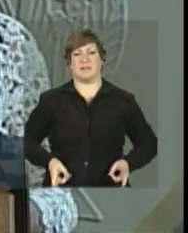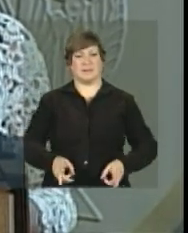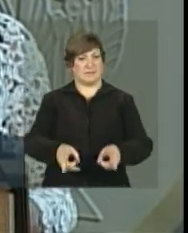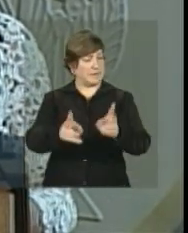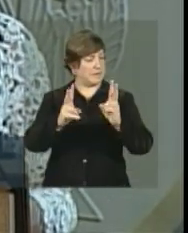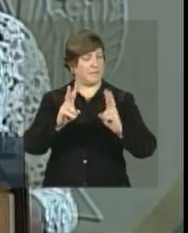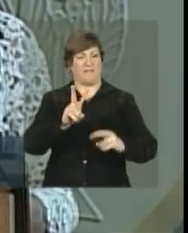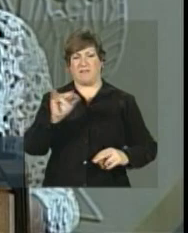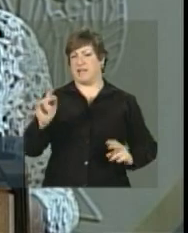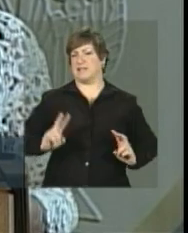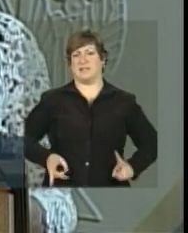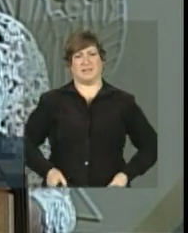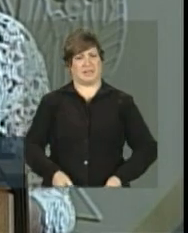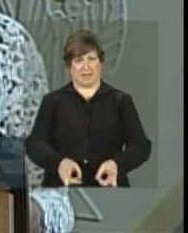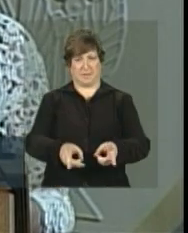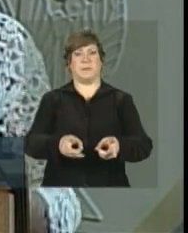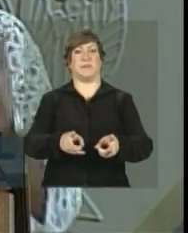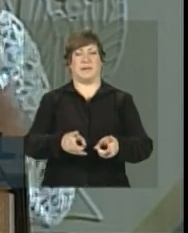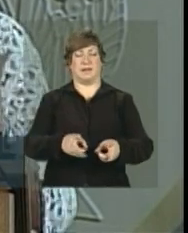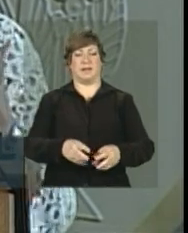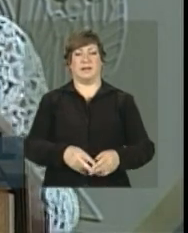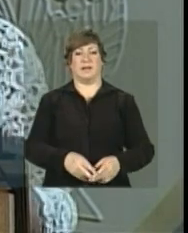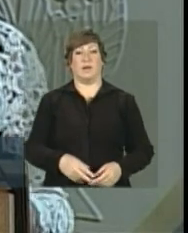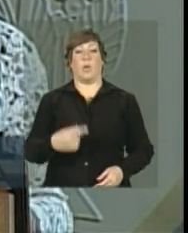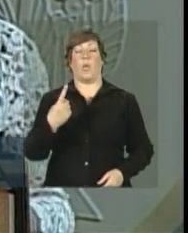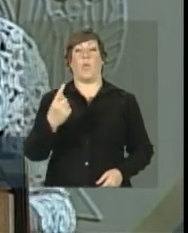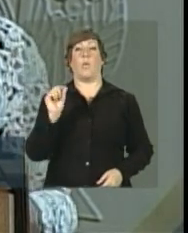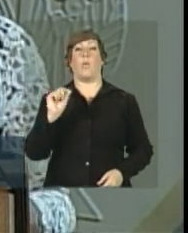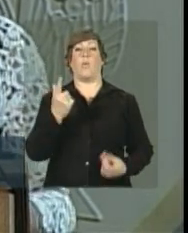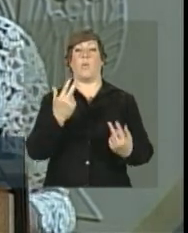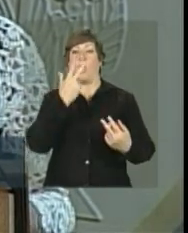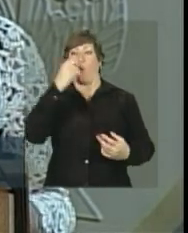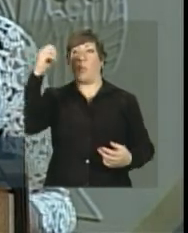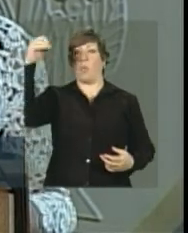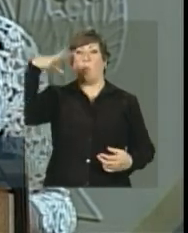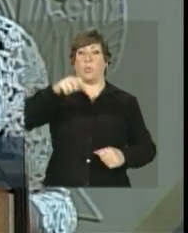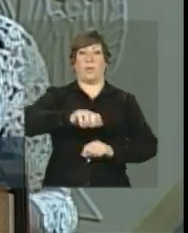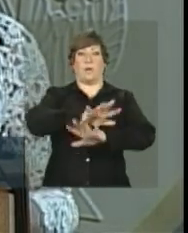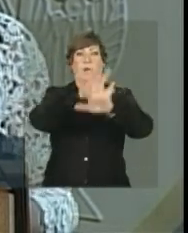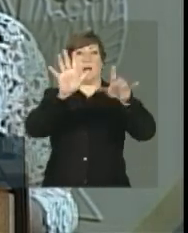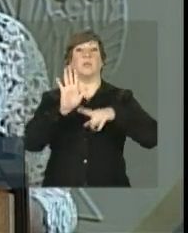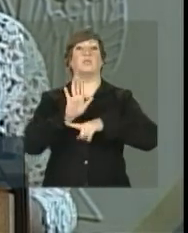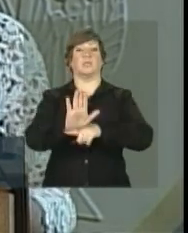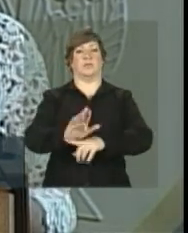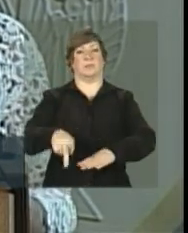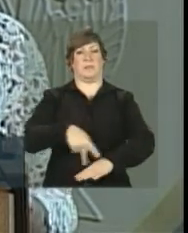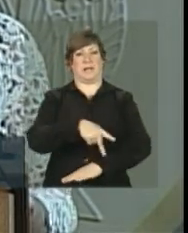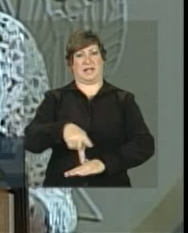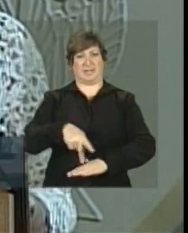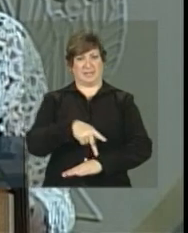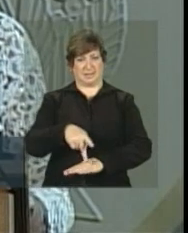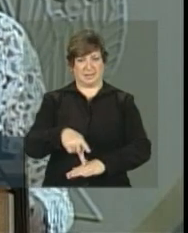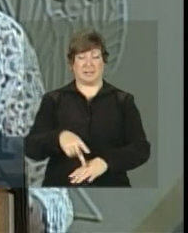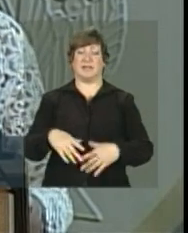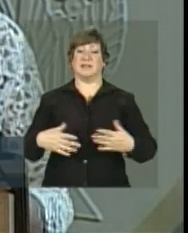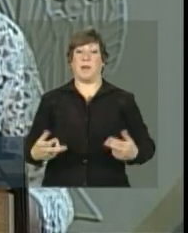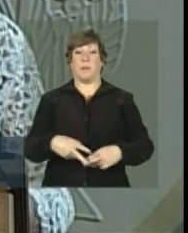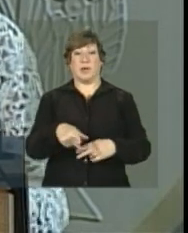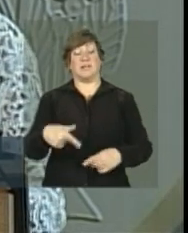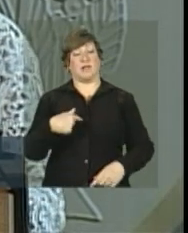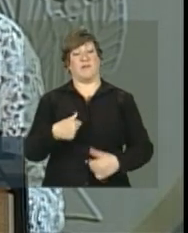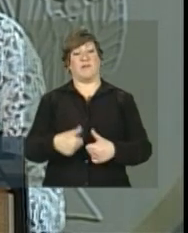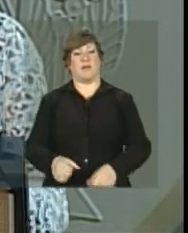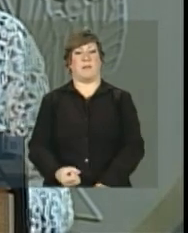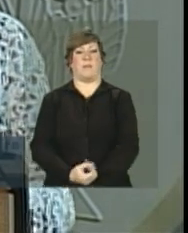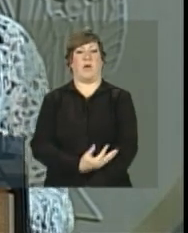será sempre um farol para o nosso país. Por isso, eu fico